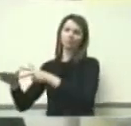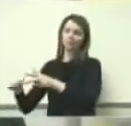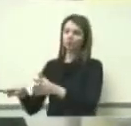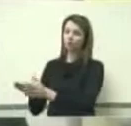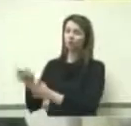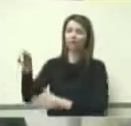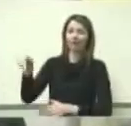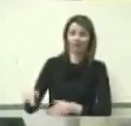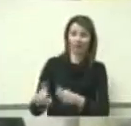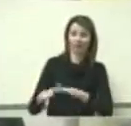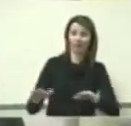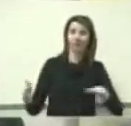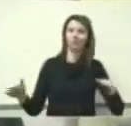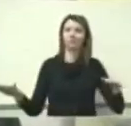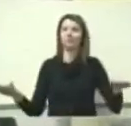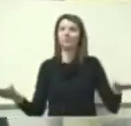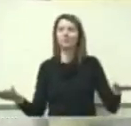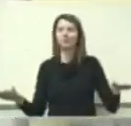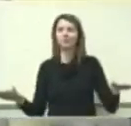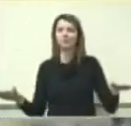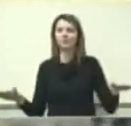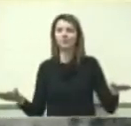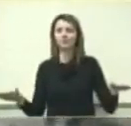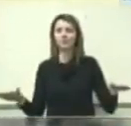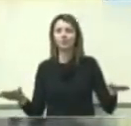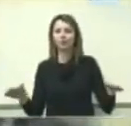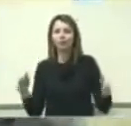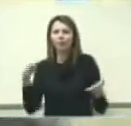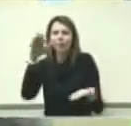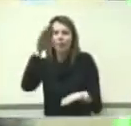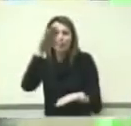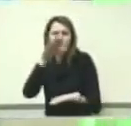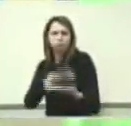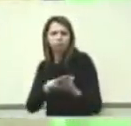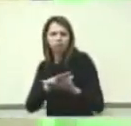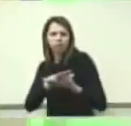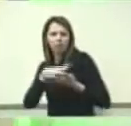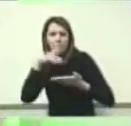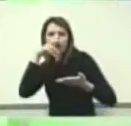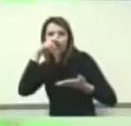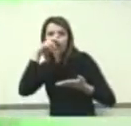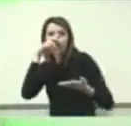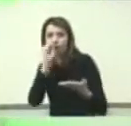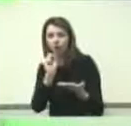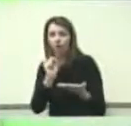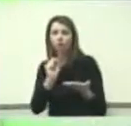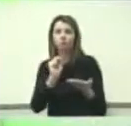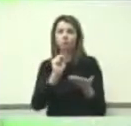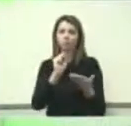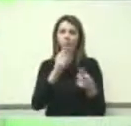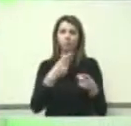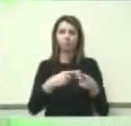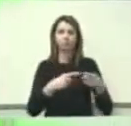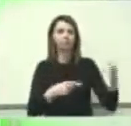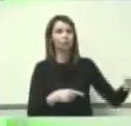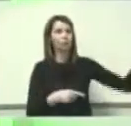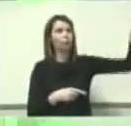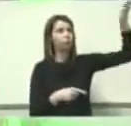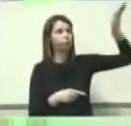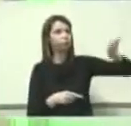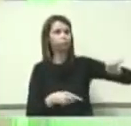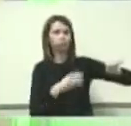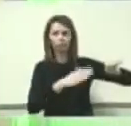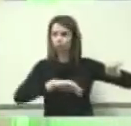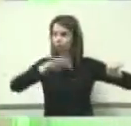a um vento ele é comprimido pelas montanhas de golam Mas lembra das vimos